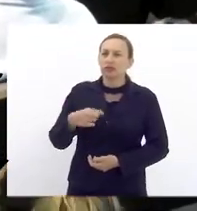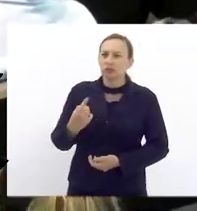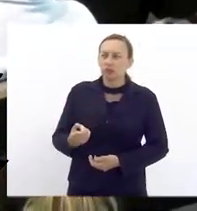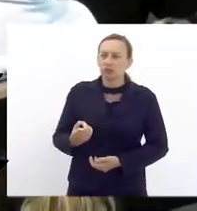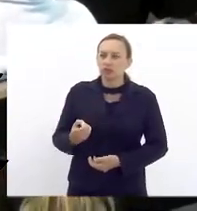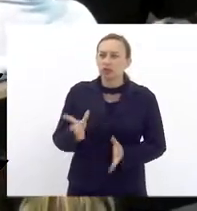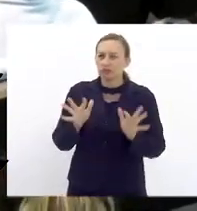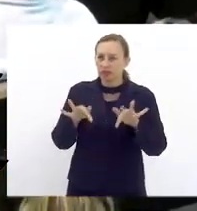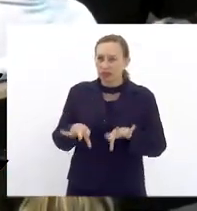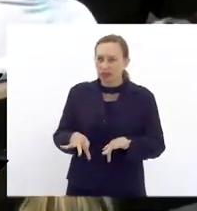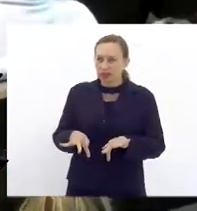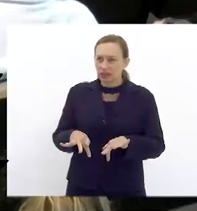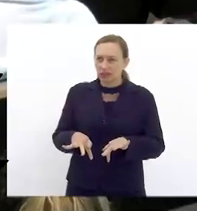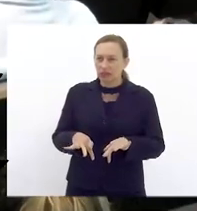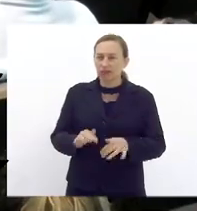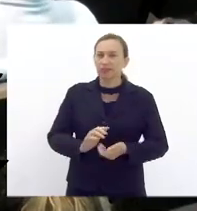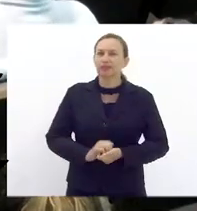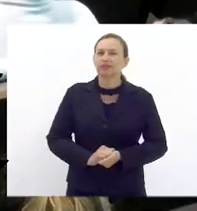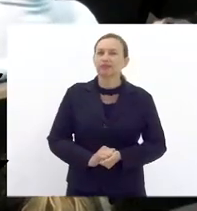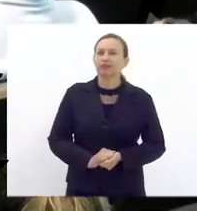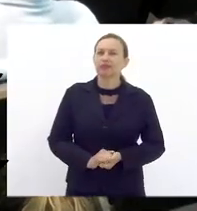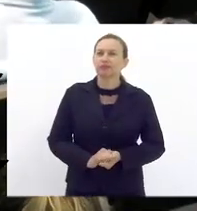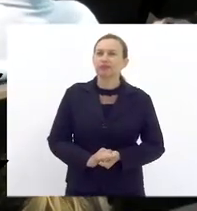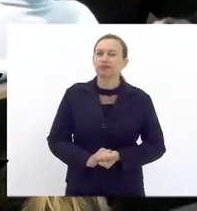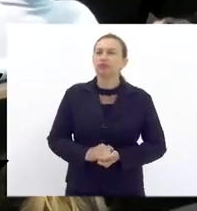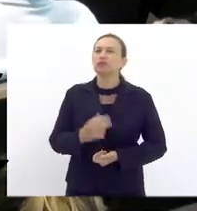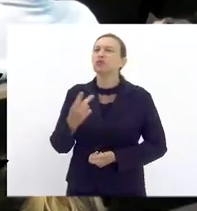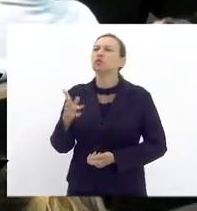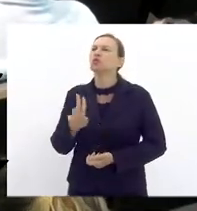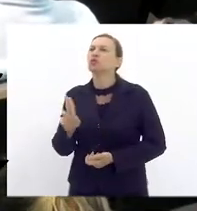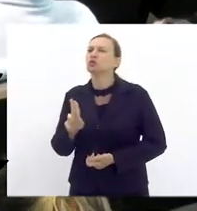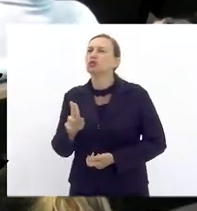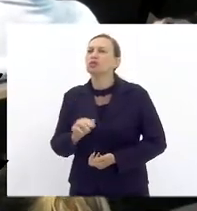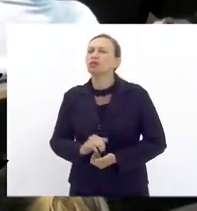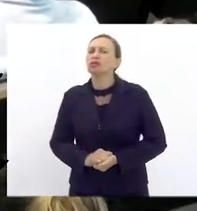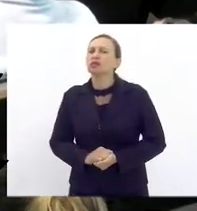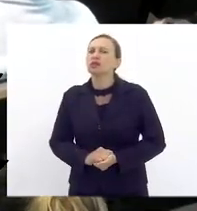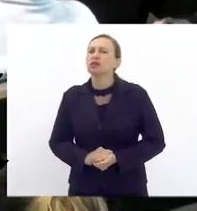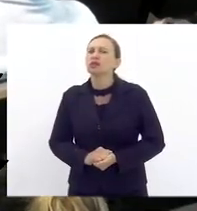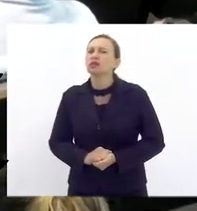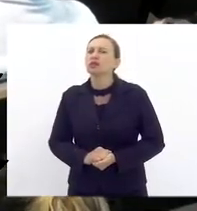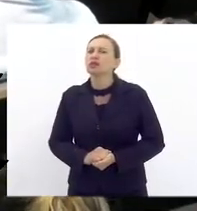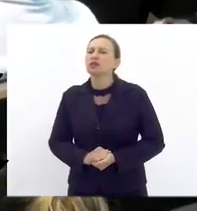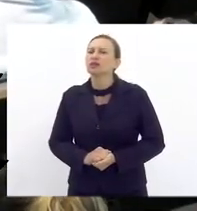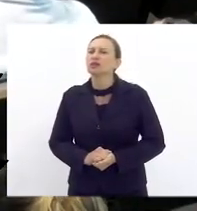a dar encerramento Qual o seu nome deixa eu pegar aqui